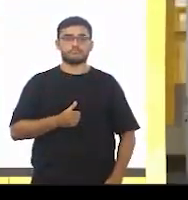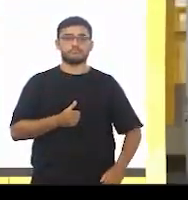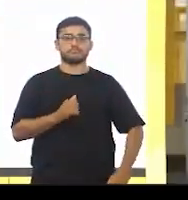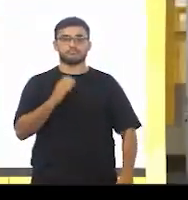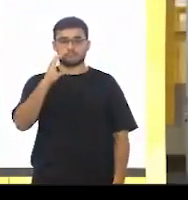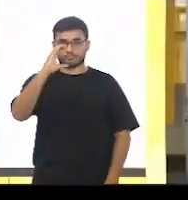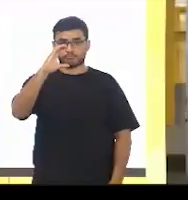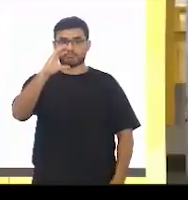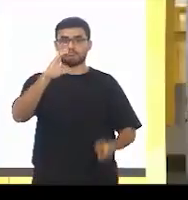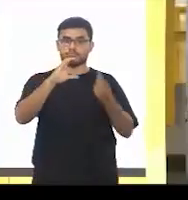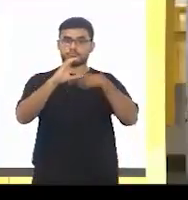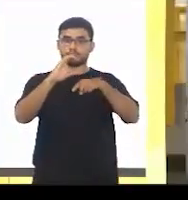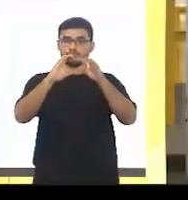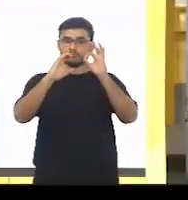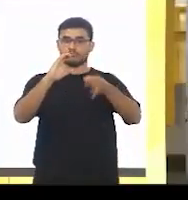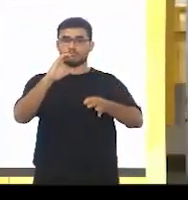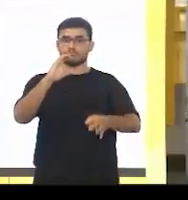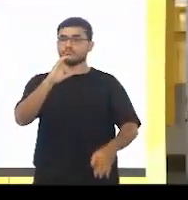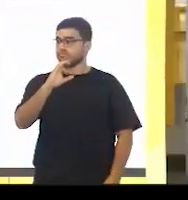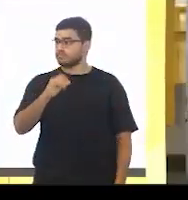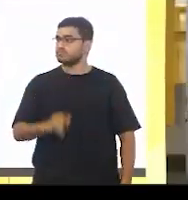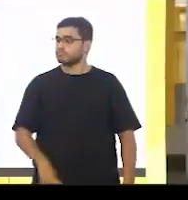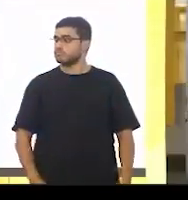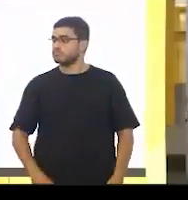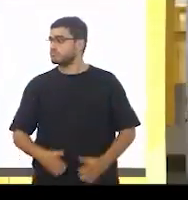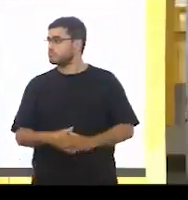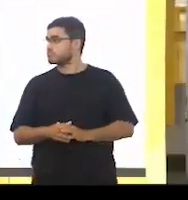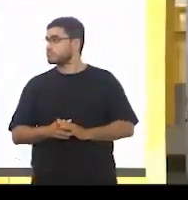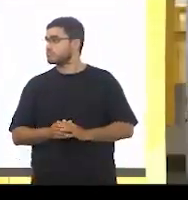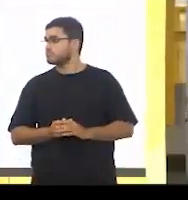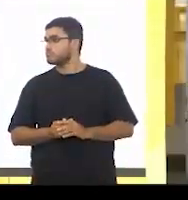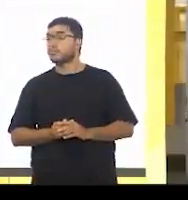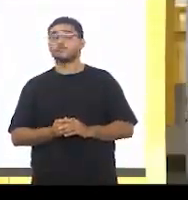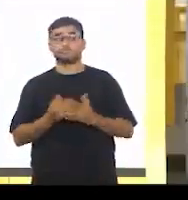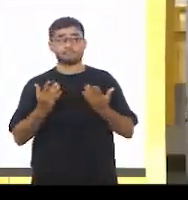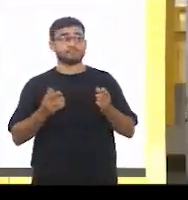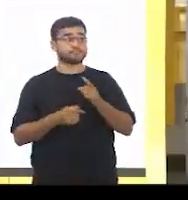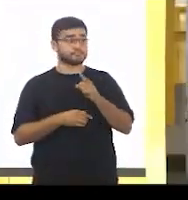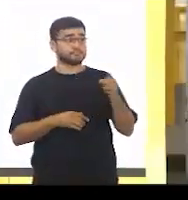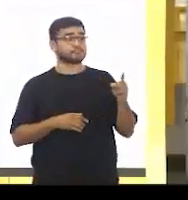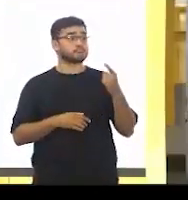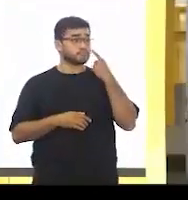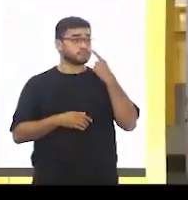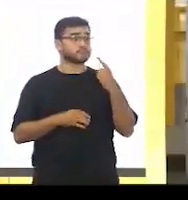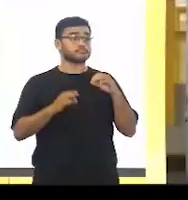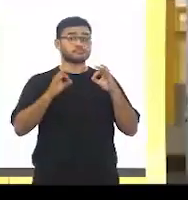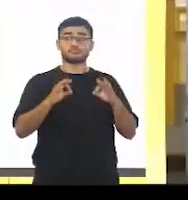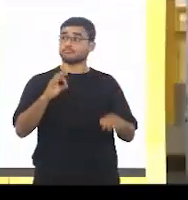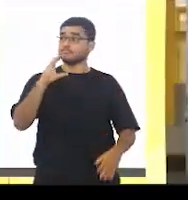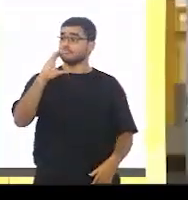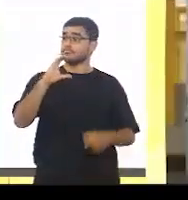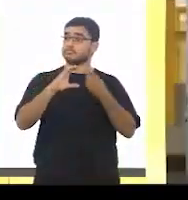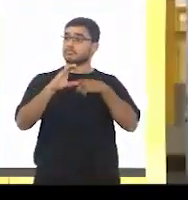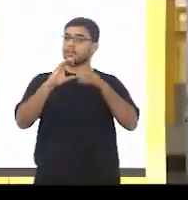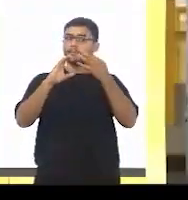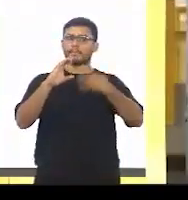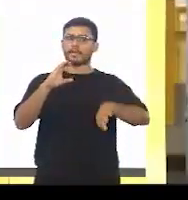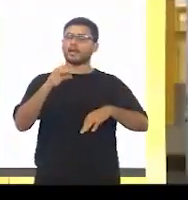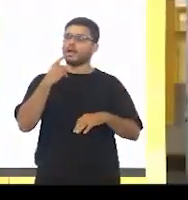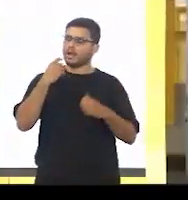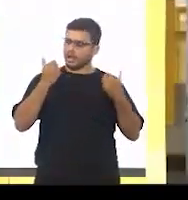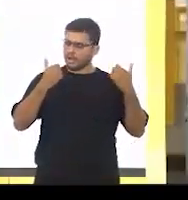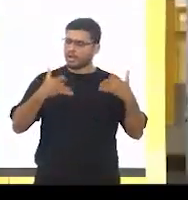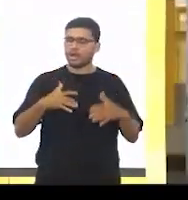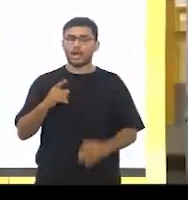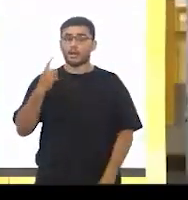Perfeito, perfeito, perfeito. Tá certo? Olhe como a habilidade